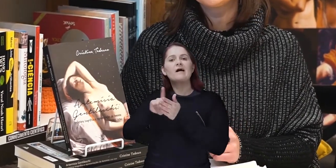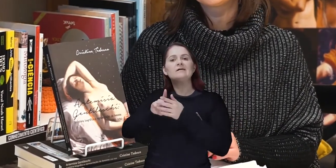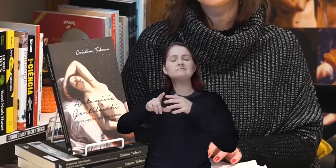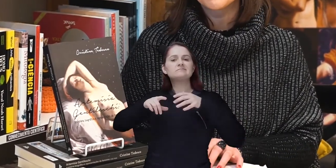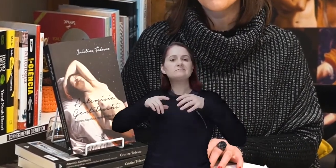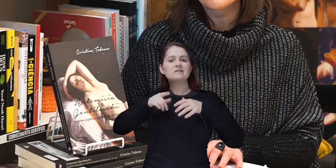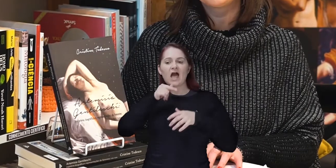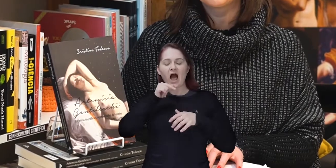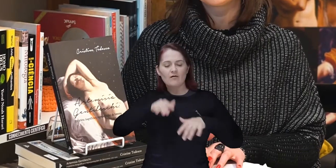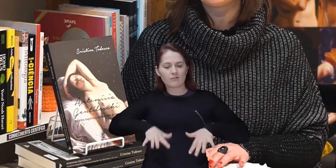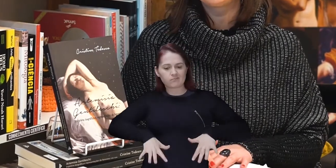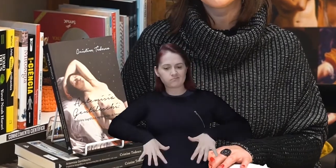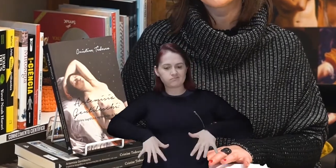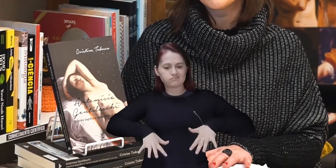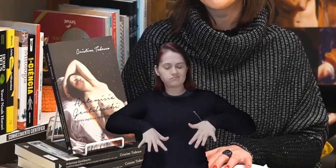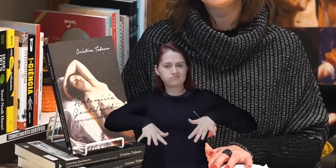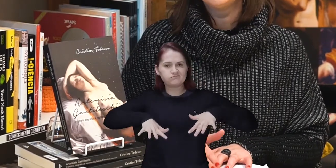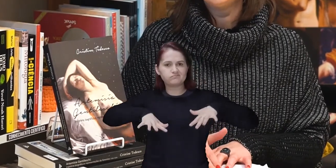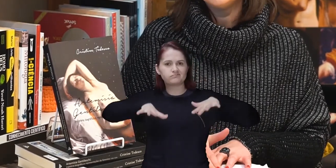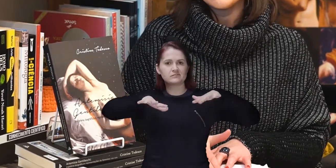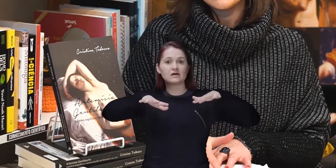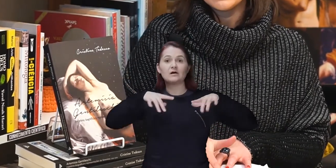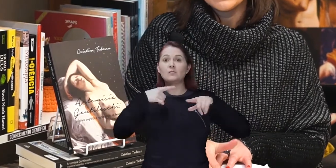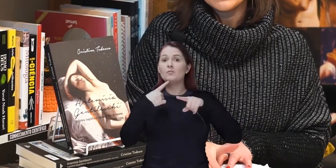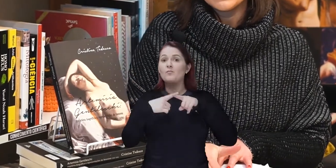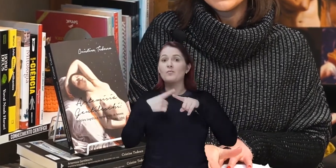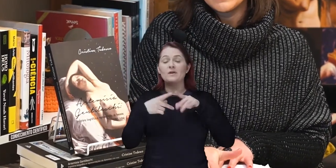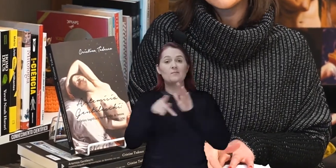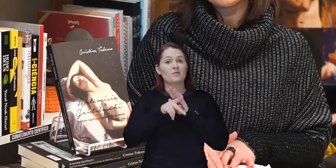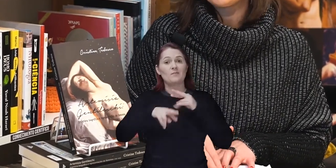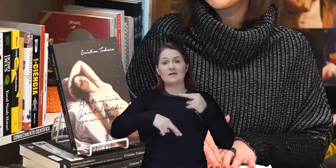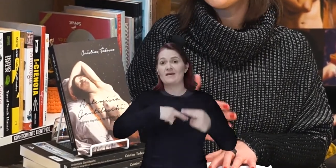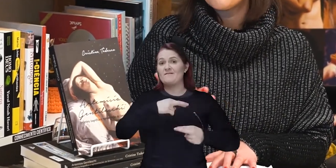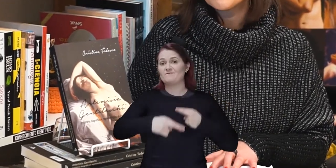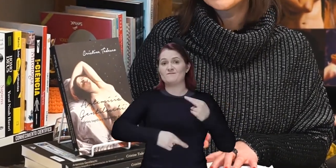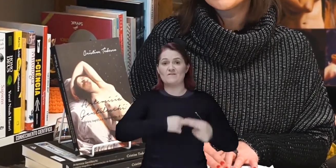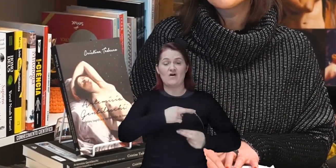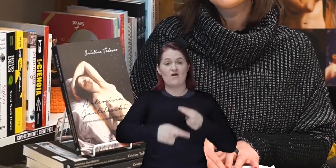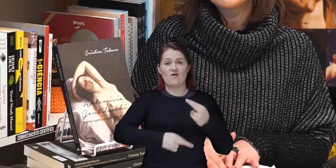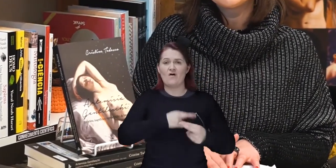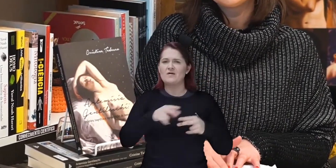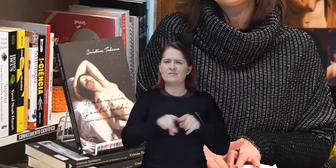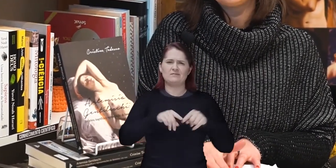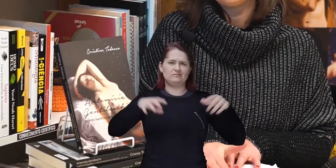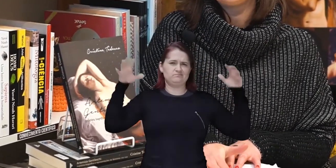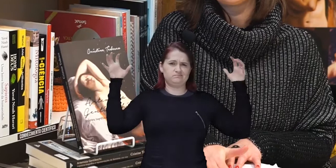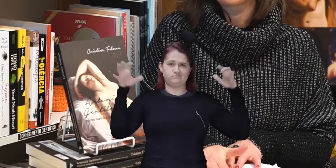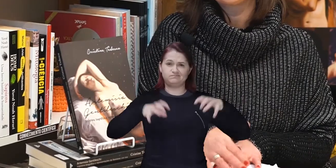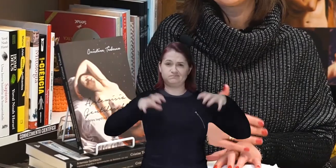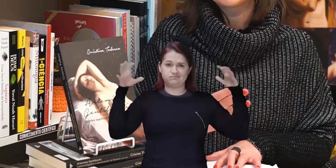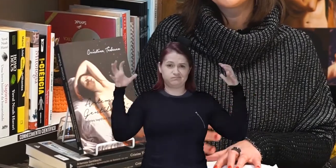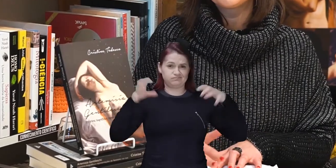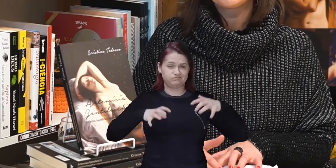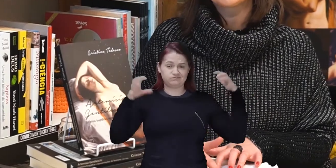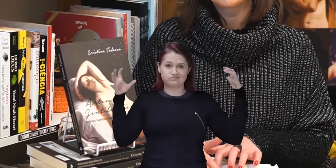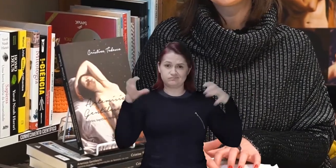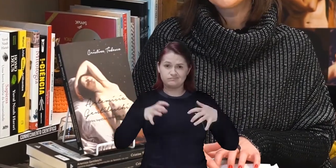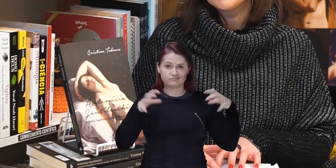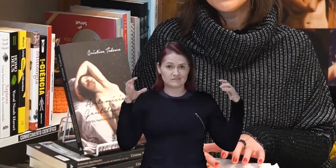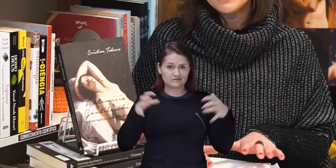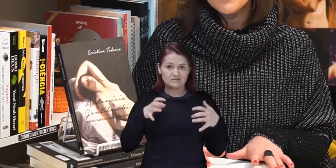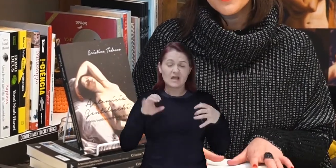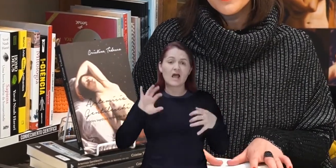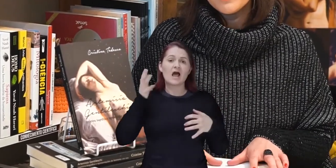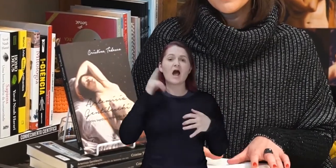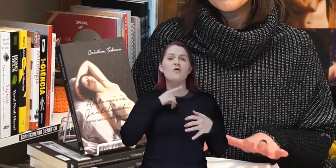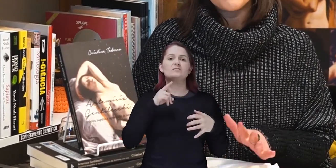dos artistas do Barroco tinha sido alagado, em razão de uma reforma que estava acontecendo e de uma grande tempestade na